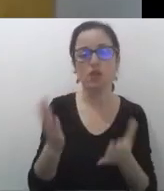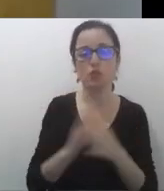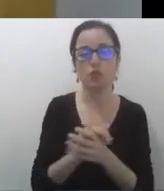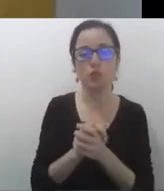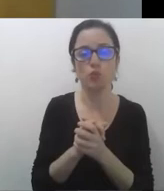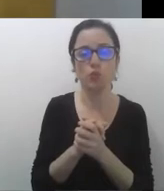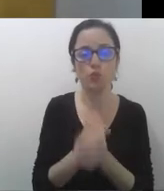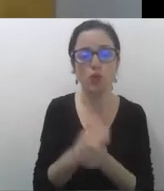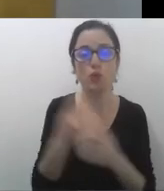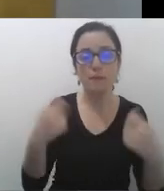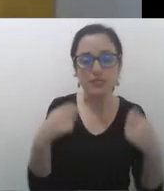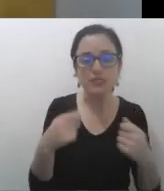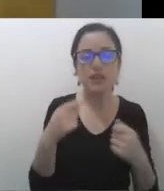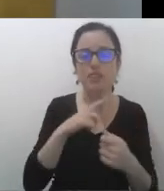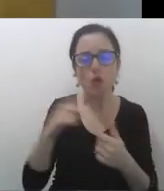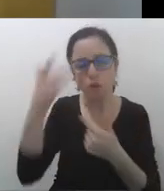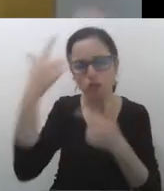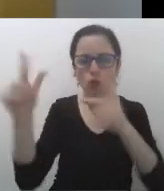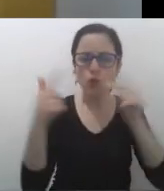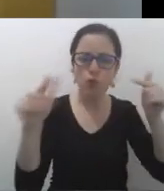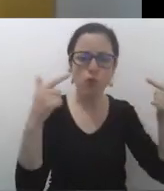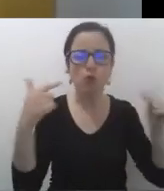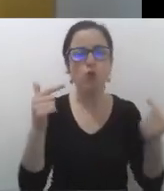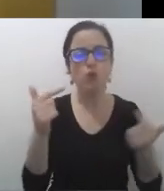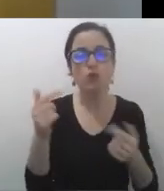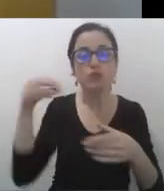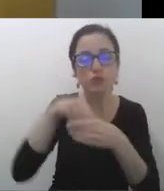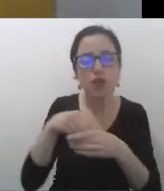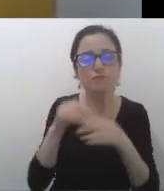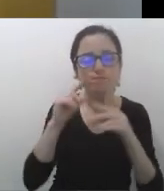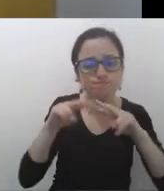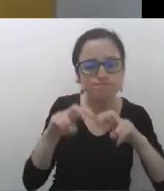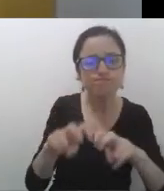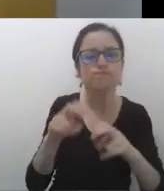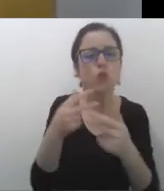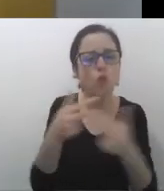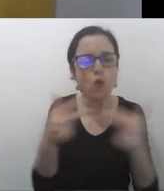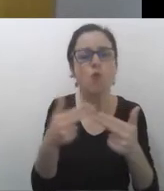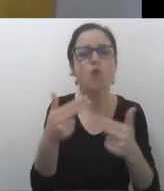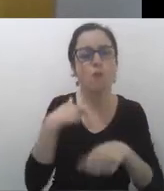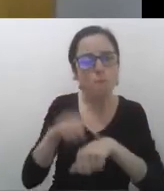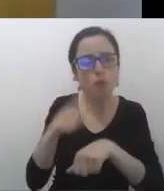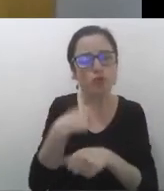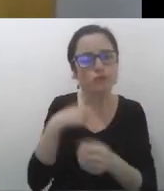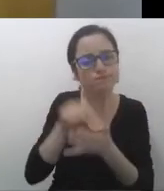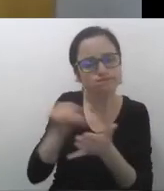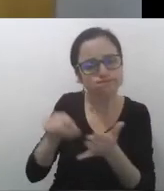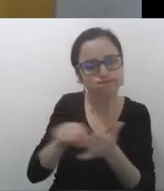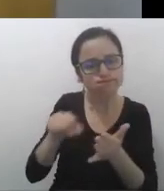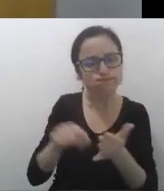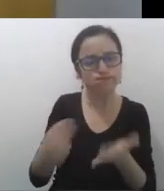que justamente é preciso que haja outras pessoas, inclusive questionando coisas que a gente,